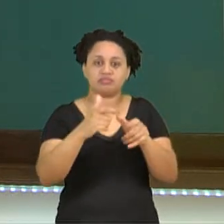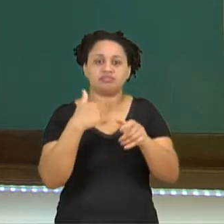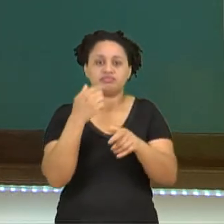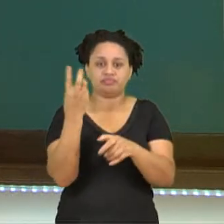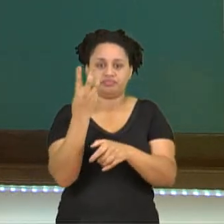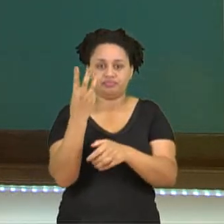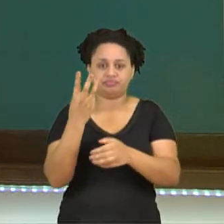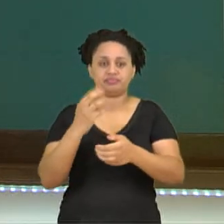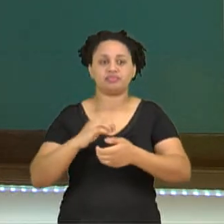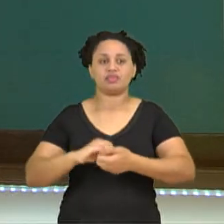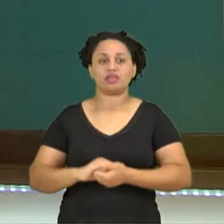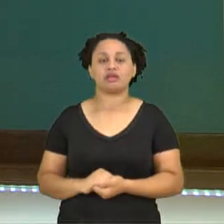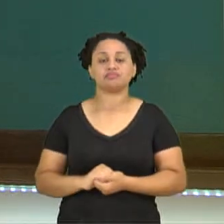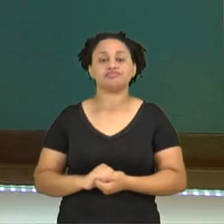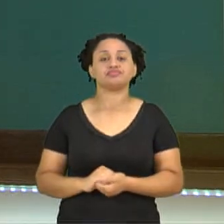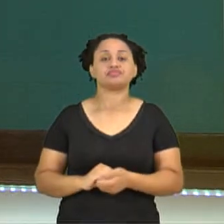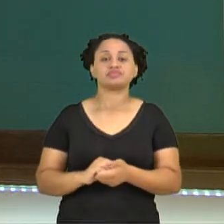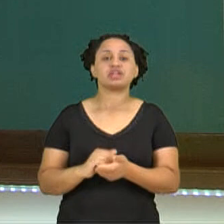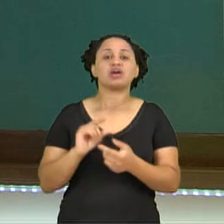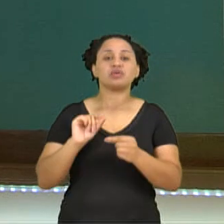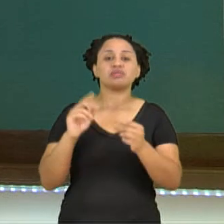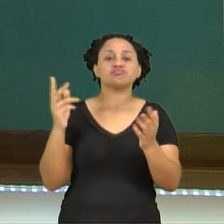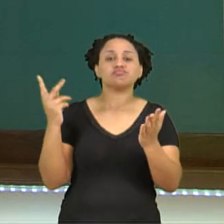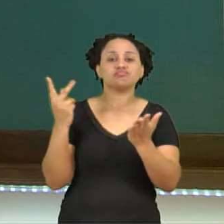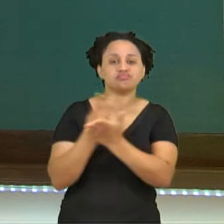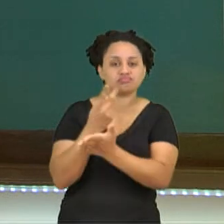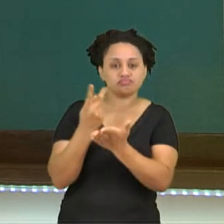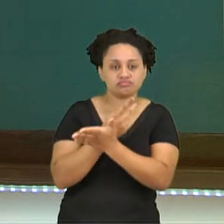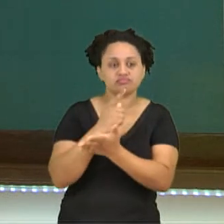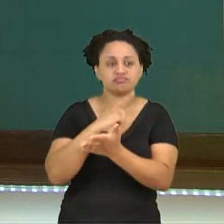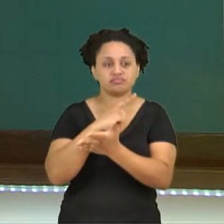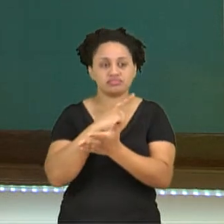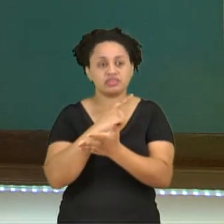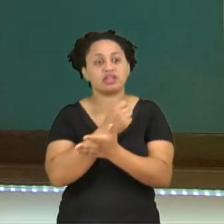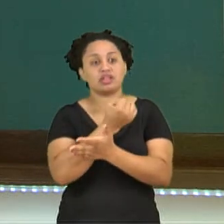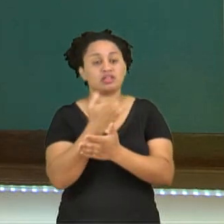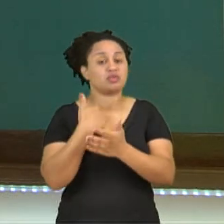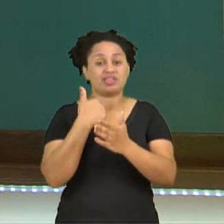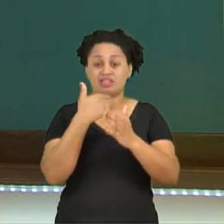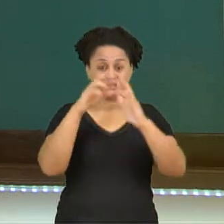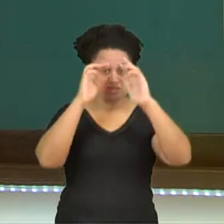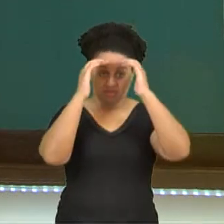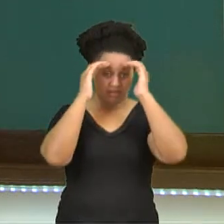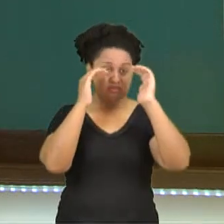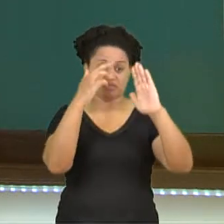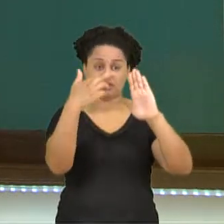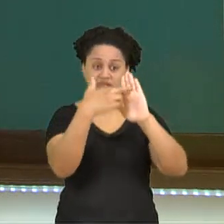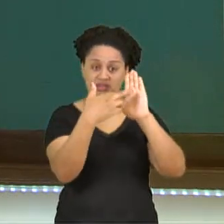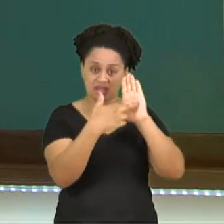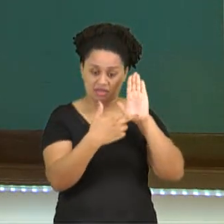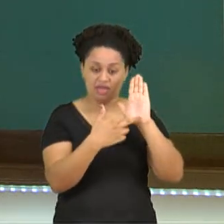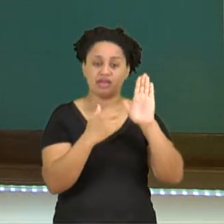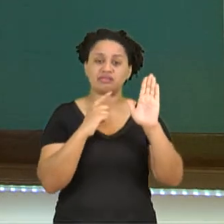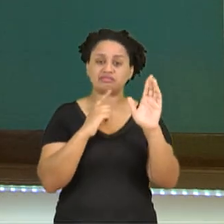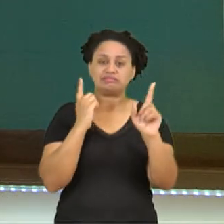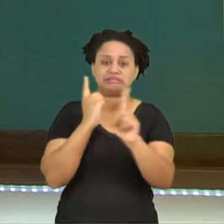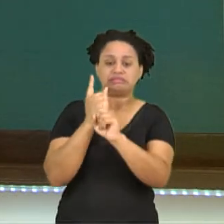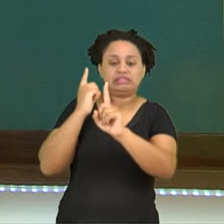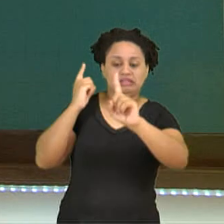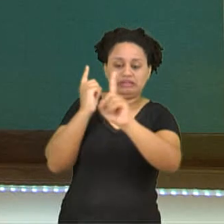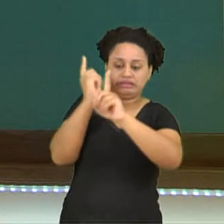As faltas são infrações às regras envolvendo contato físico. Lembram que quando eu